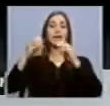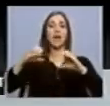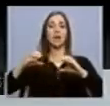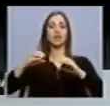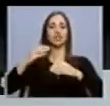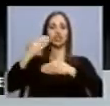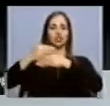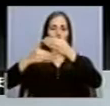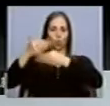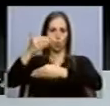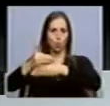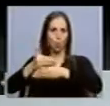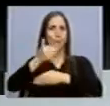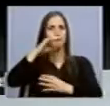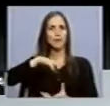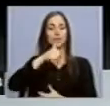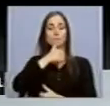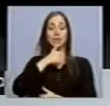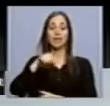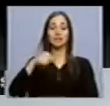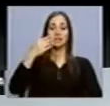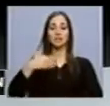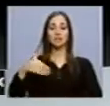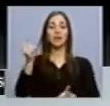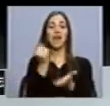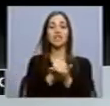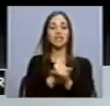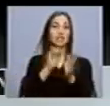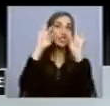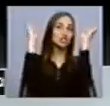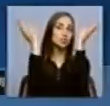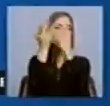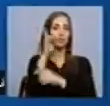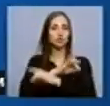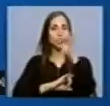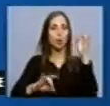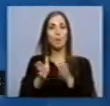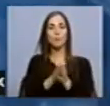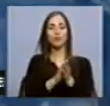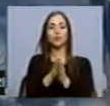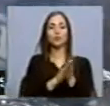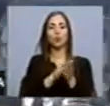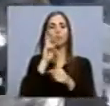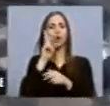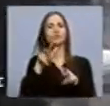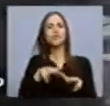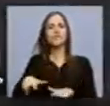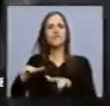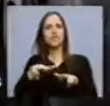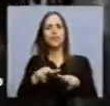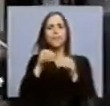Agência Espacial Europeia mostra um vídeo em que eles utilizaram precisamente pó lunar, simulação de pó